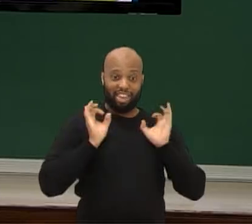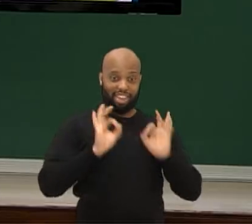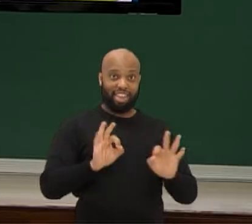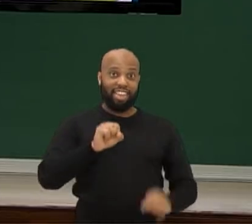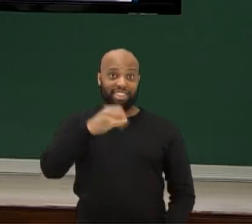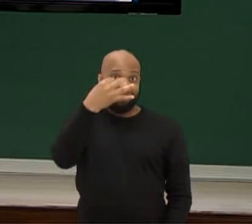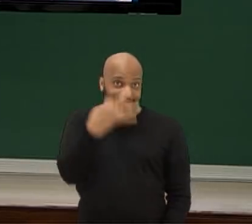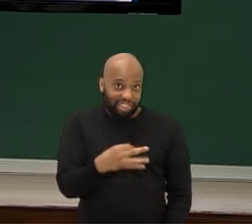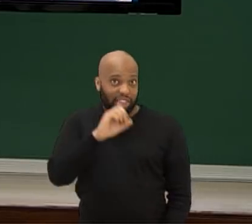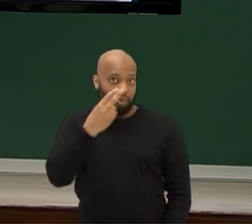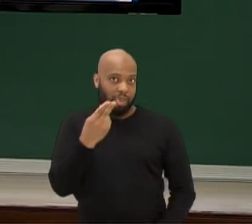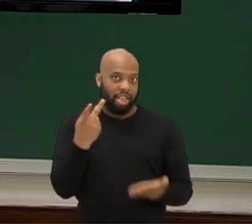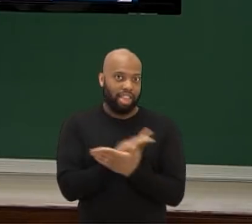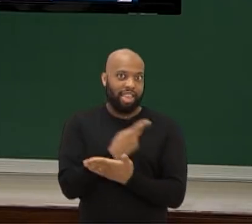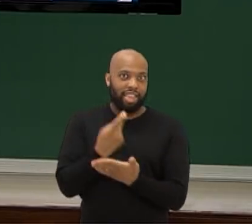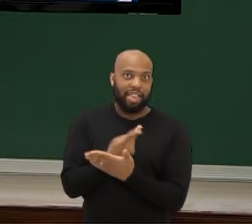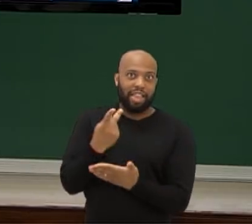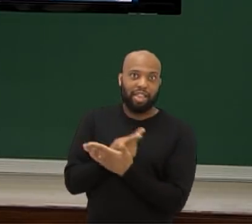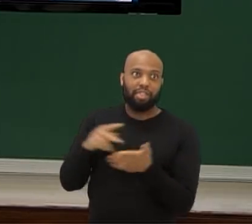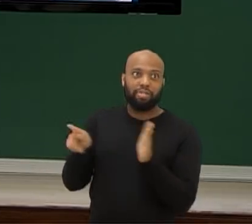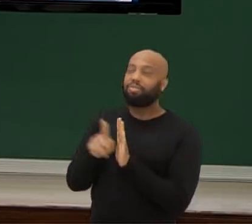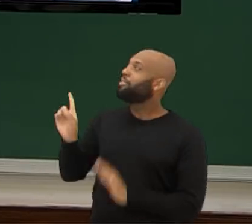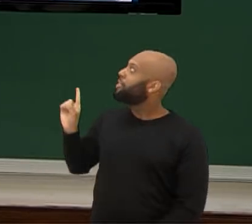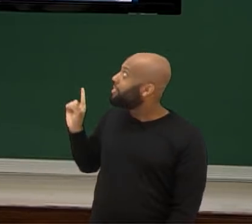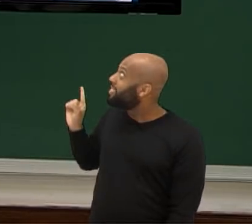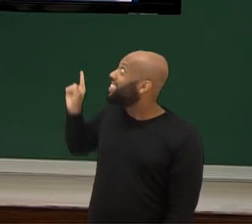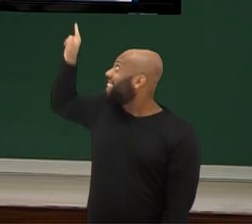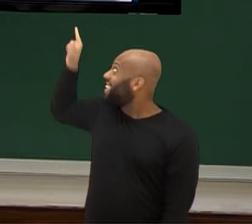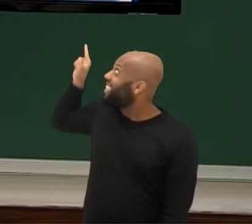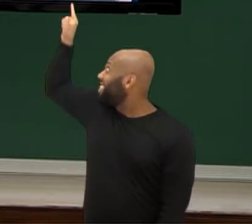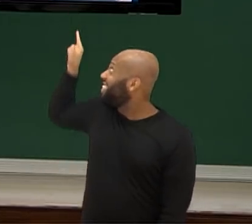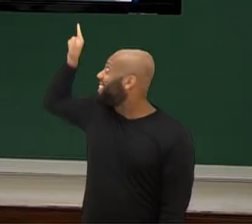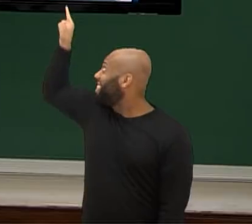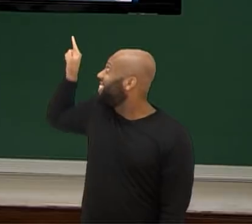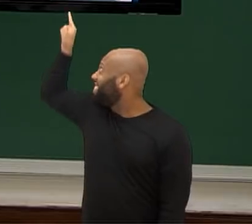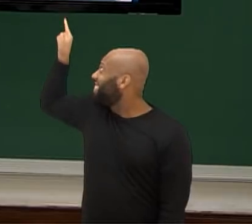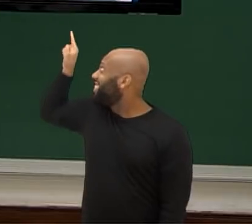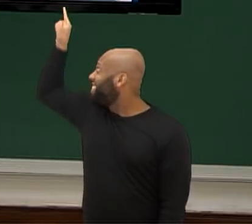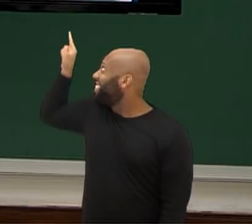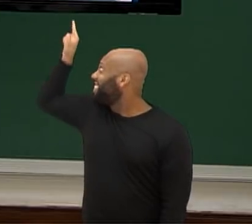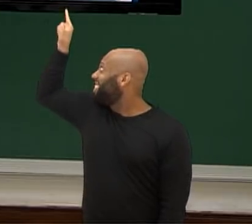deu certo ali, confirmando no pronto se deu certo.